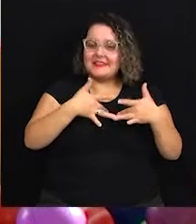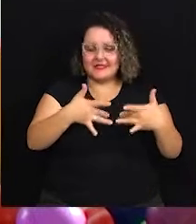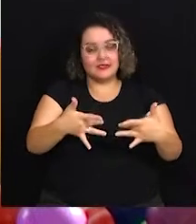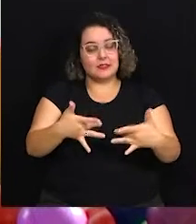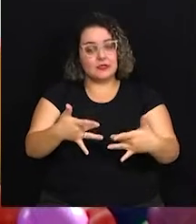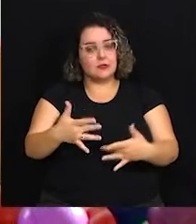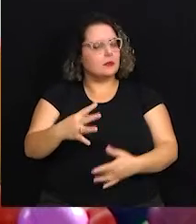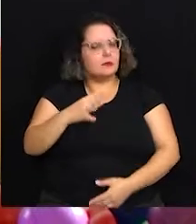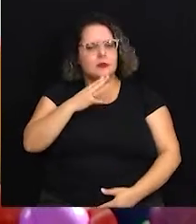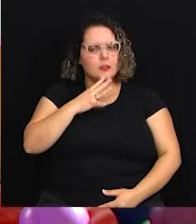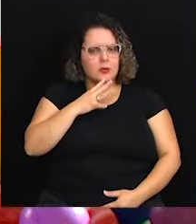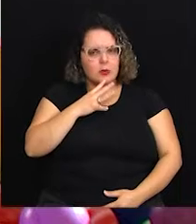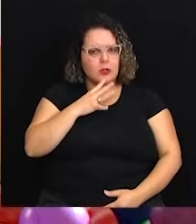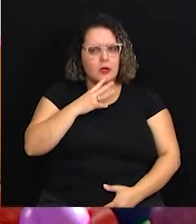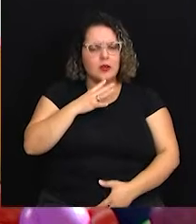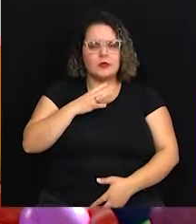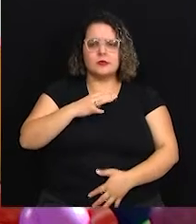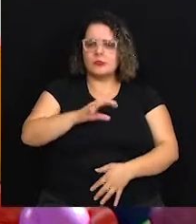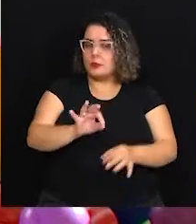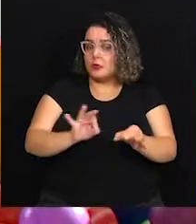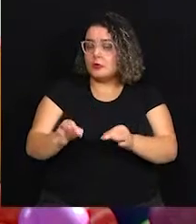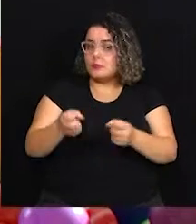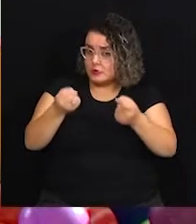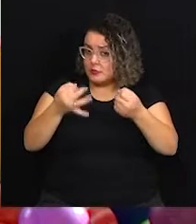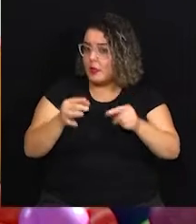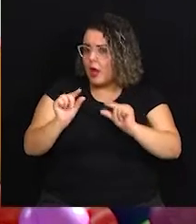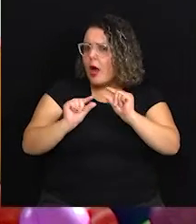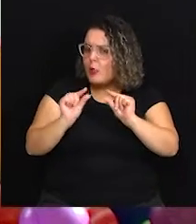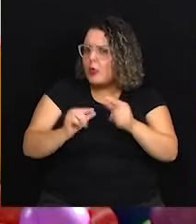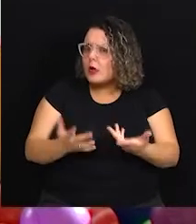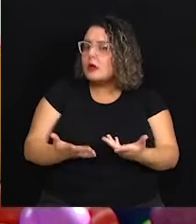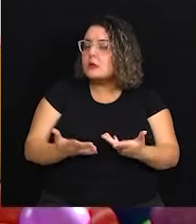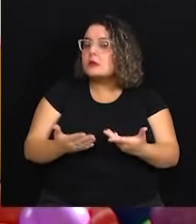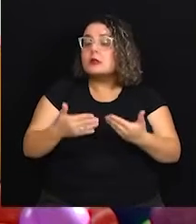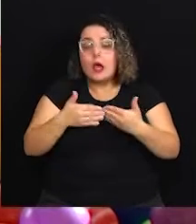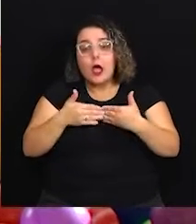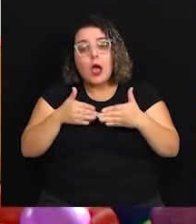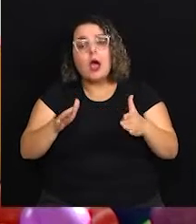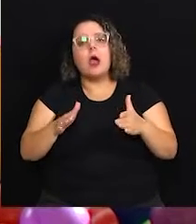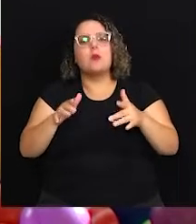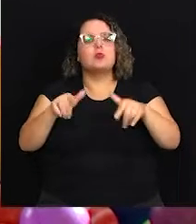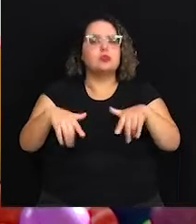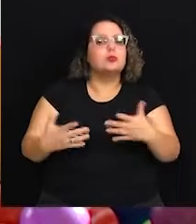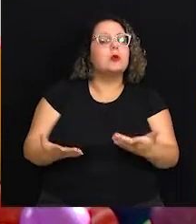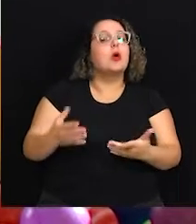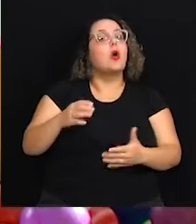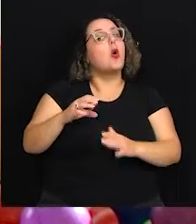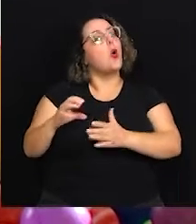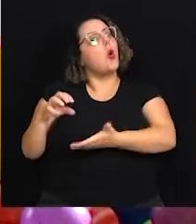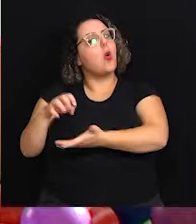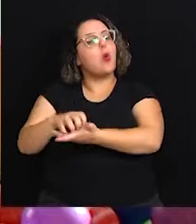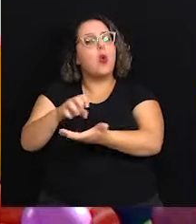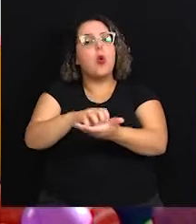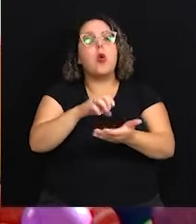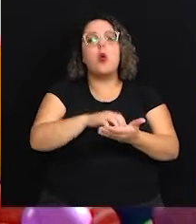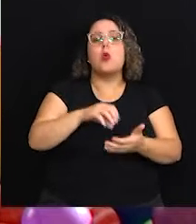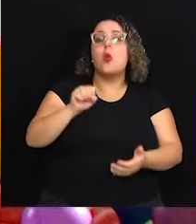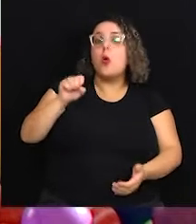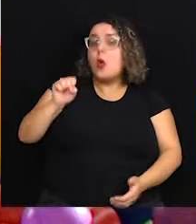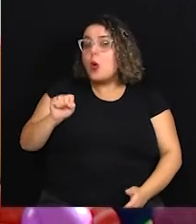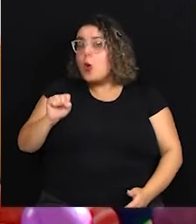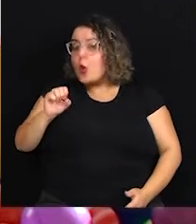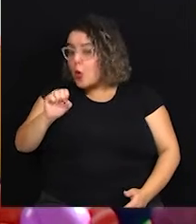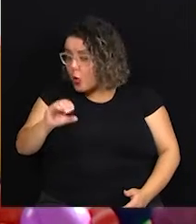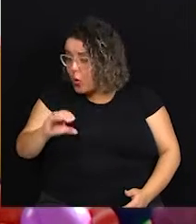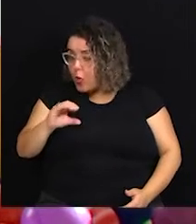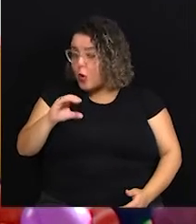não conhece ainda esse programa, deixa eu te explicar um pouquinho. Aqui a gente abre espaço para ONGs, OSCs, grupos que